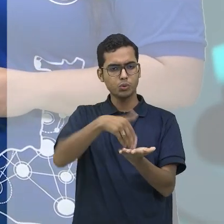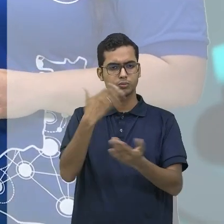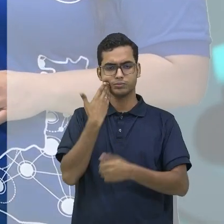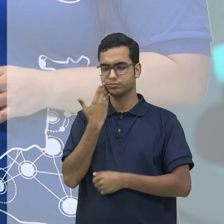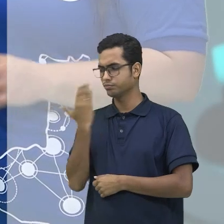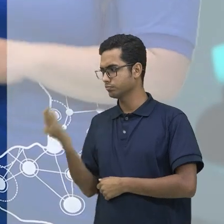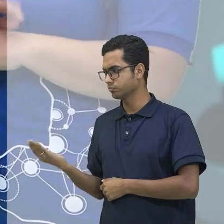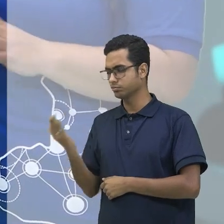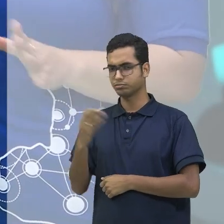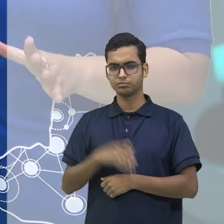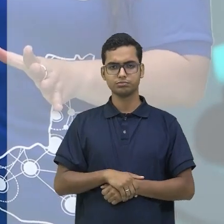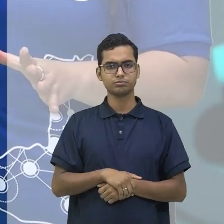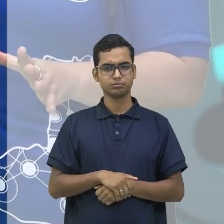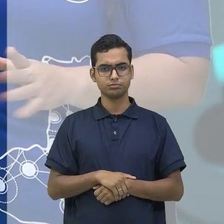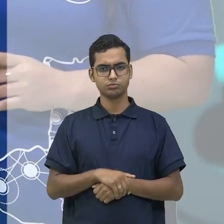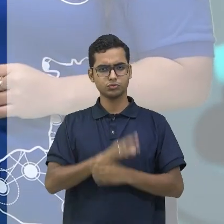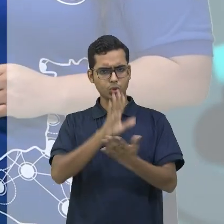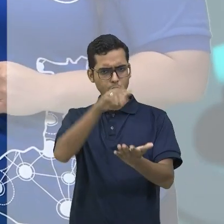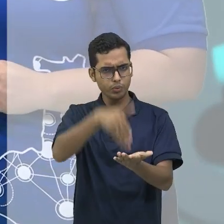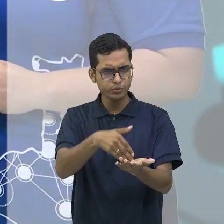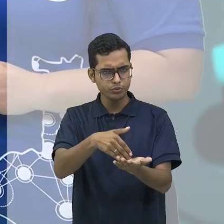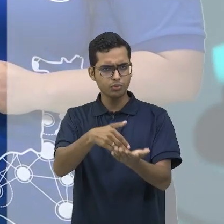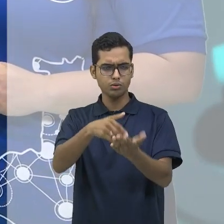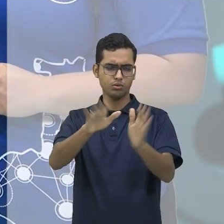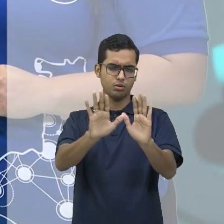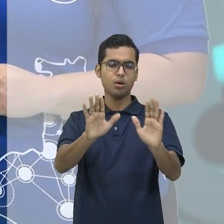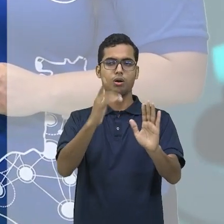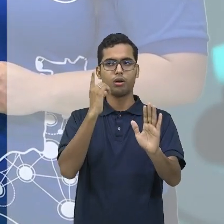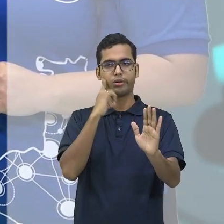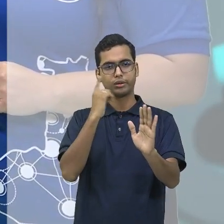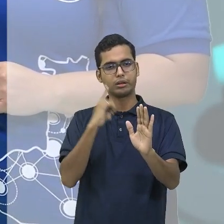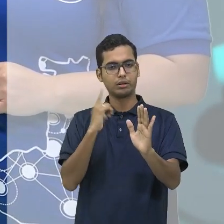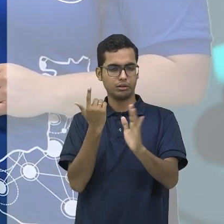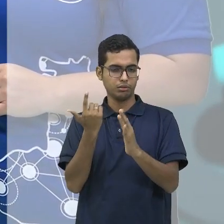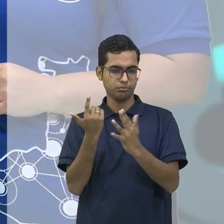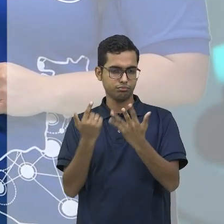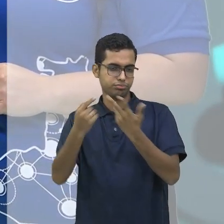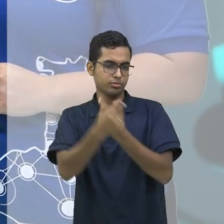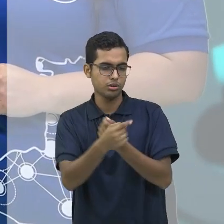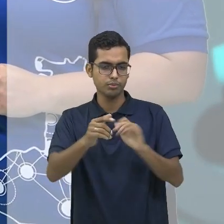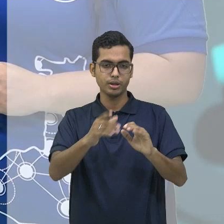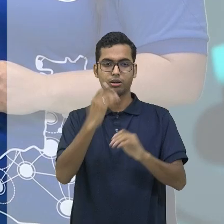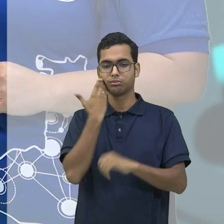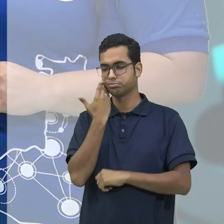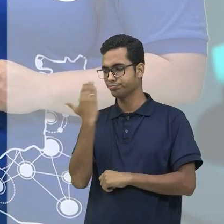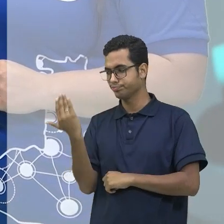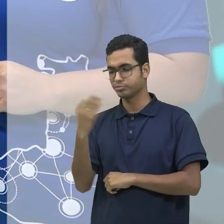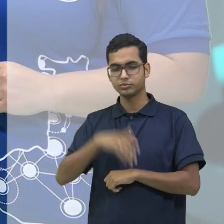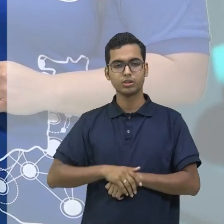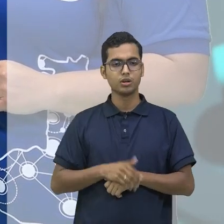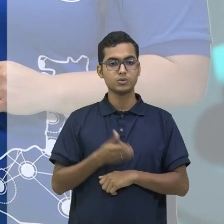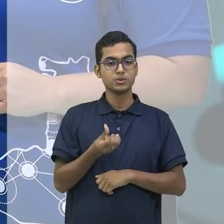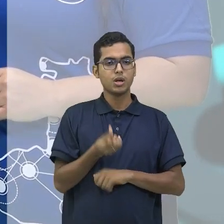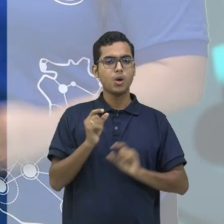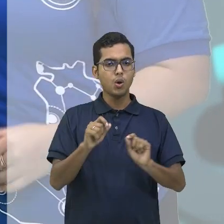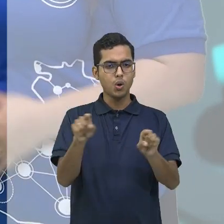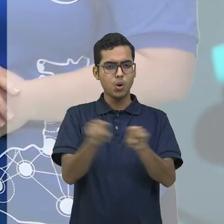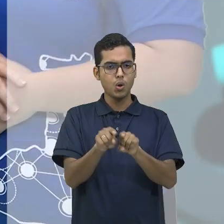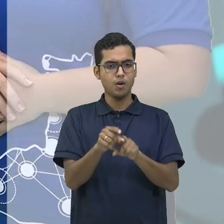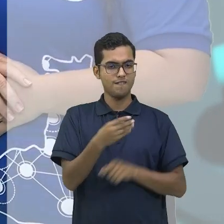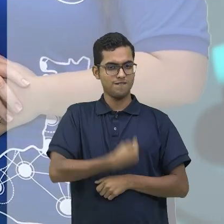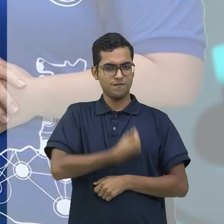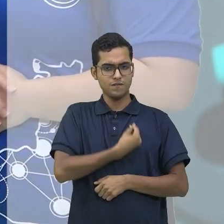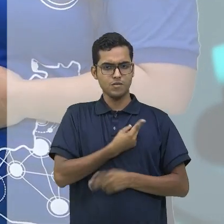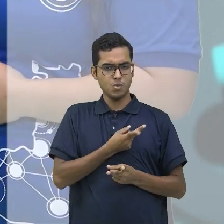último benefício, que não é o último, tá bom? Aumento da longevidade e qualidade de